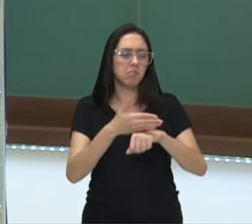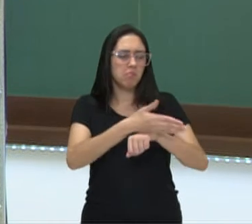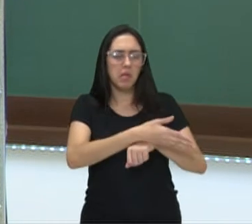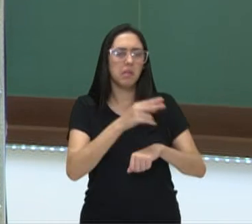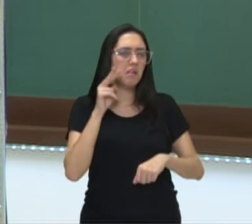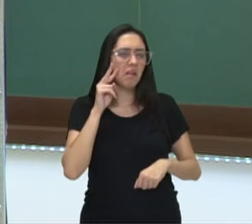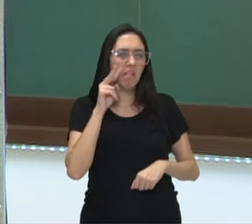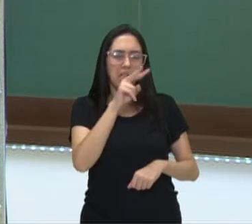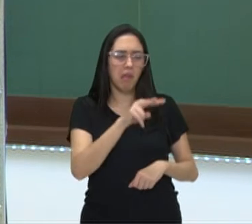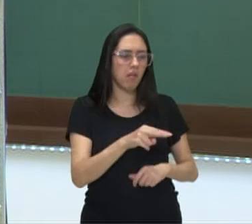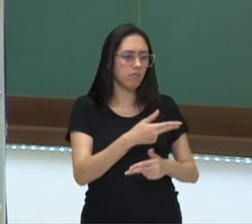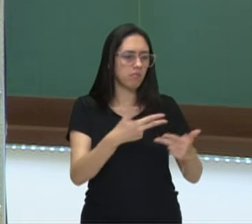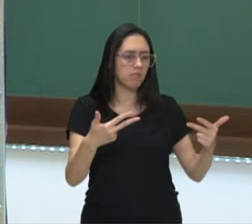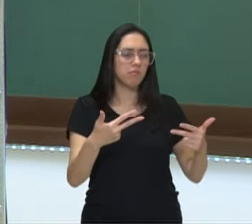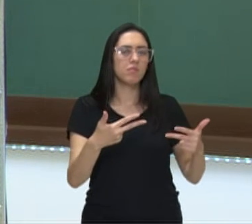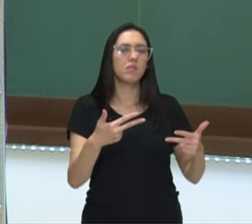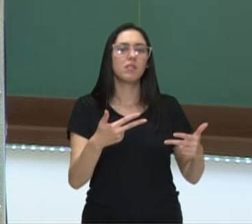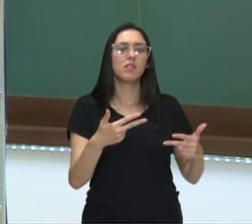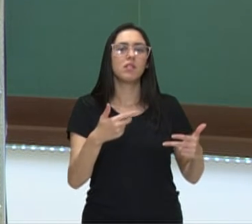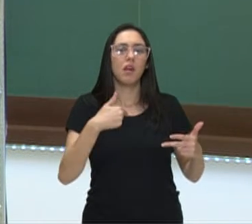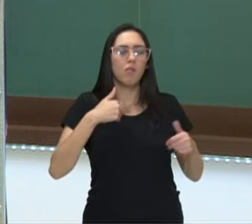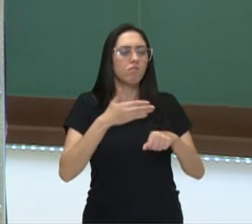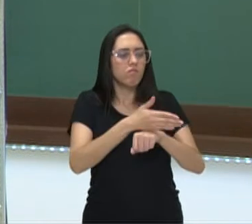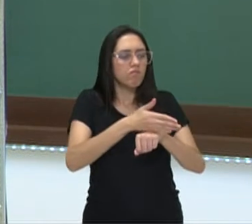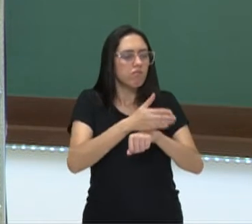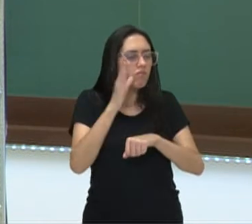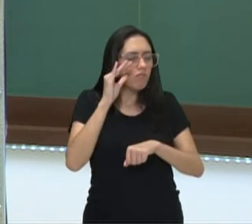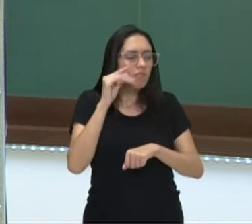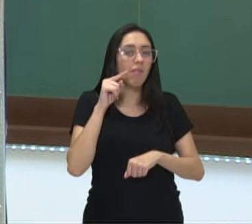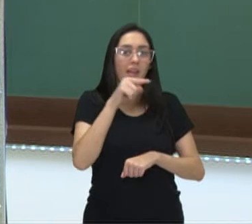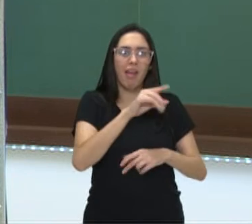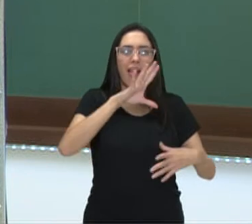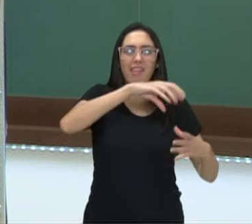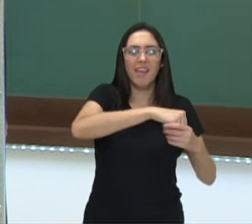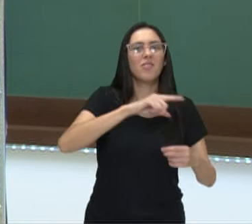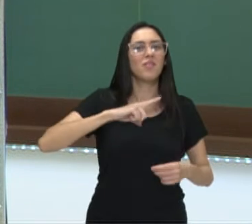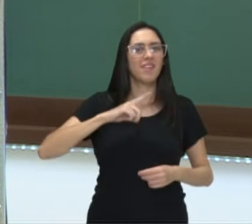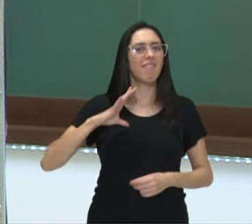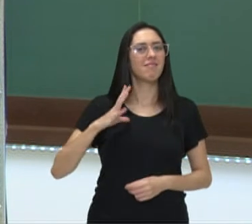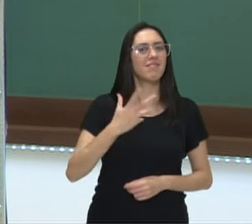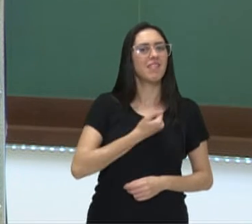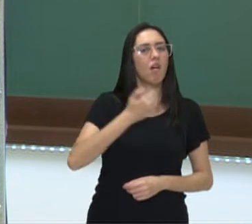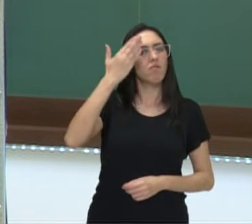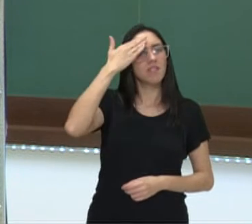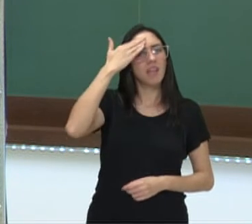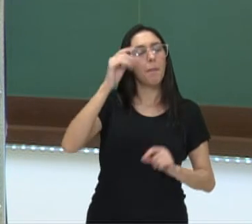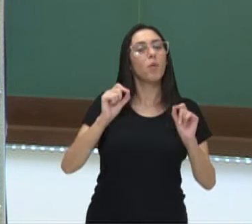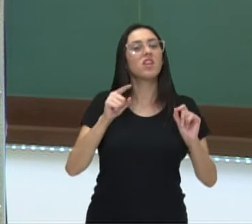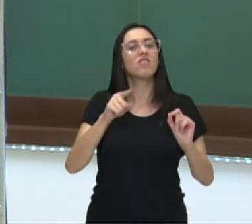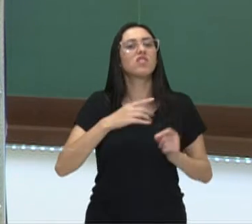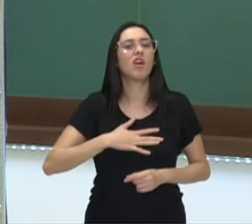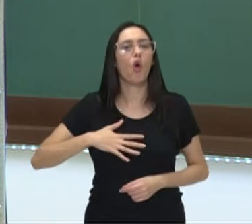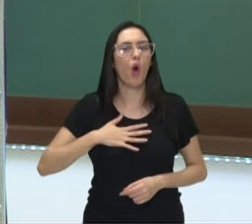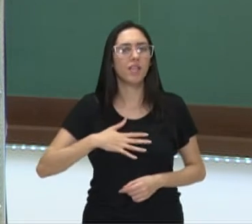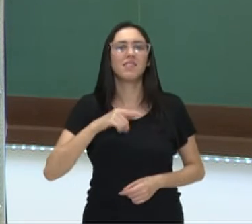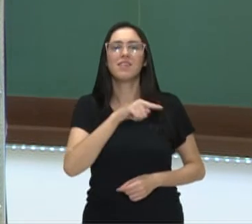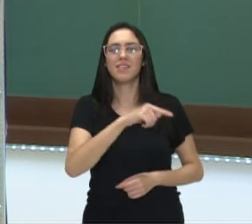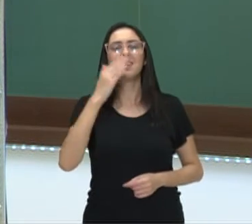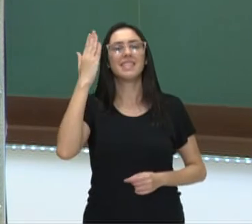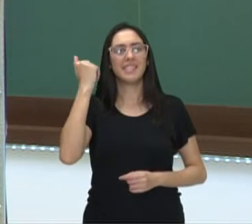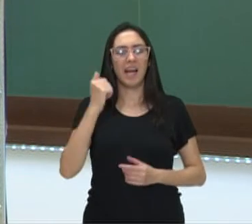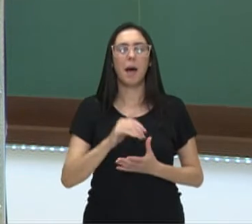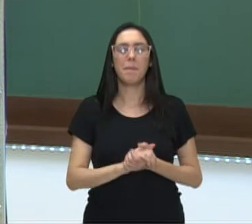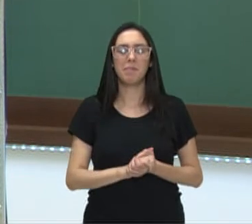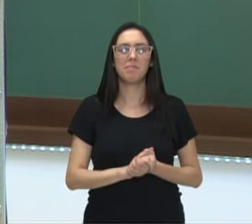conteúdos, ele vai salvando essas informações na memória do seu dispositivo ou porque você está logado com alguma conta. E